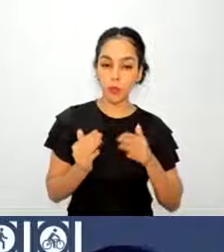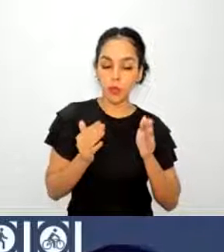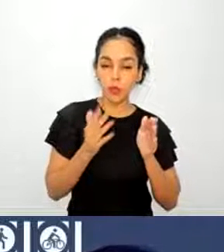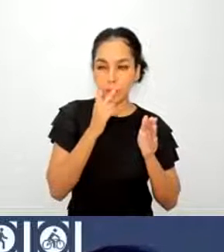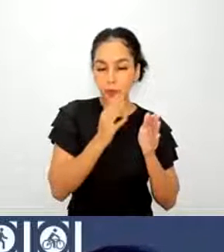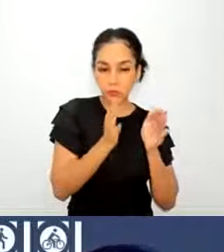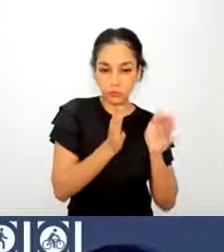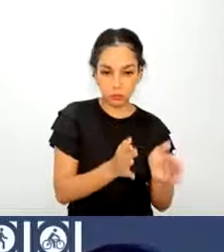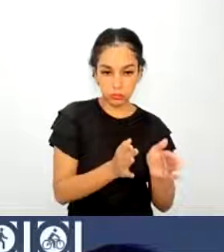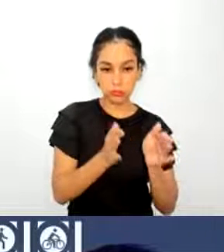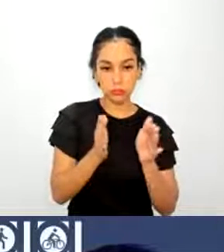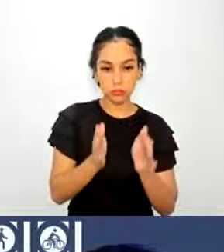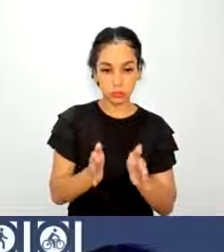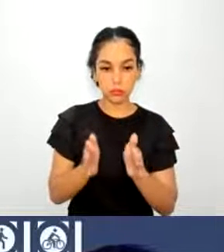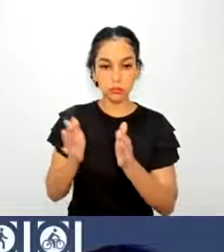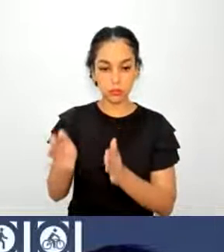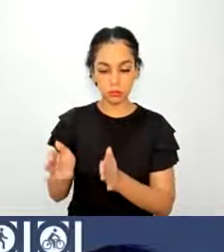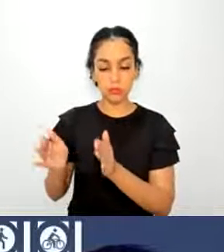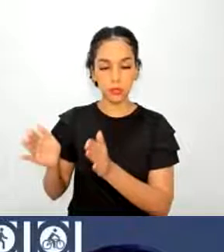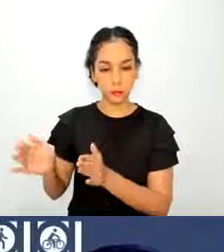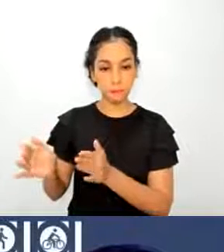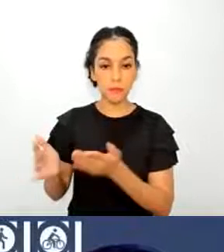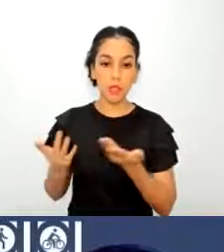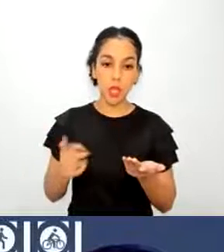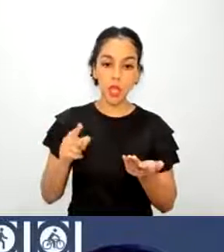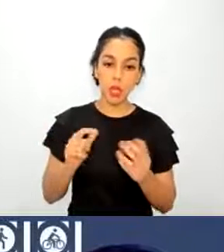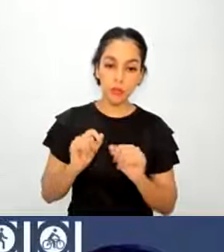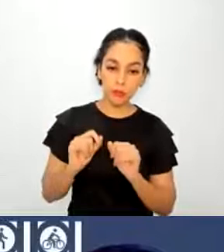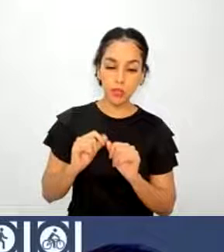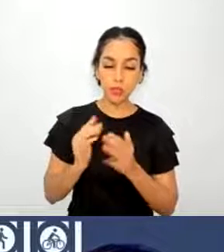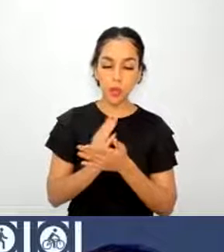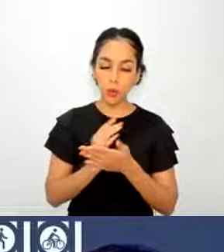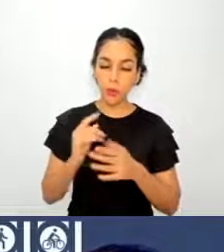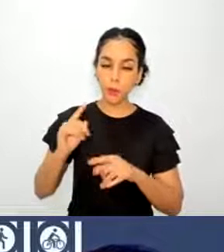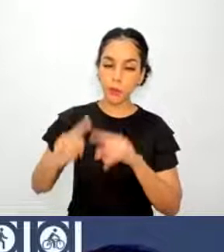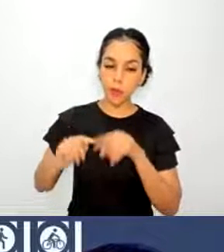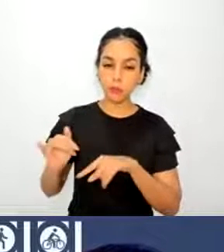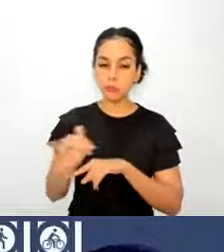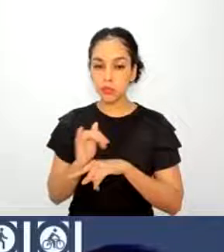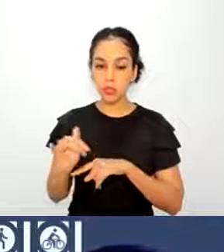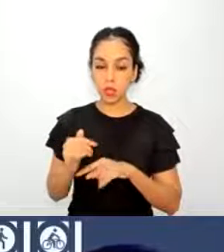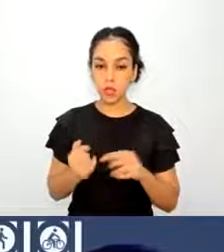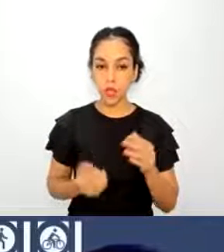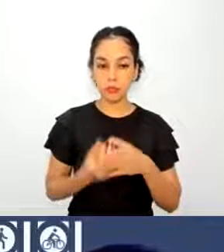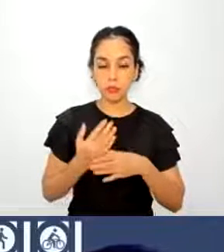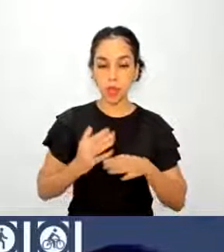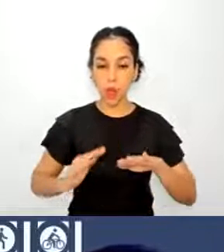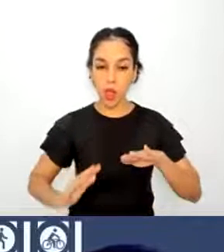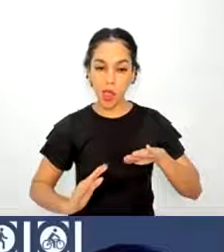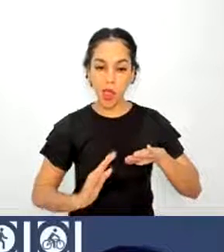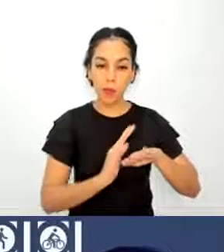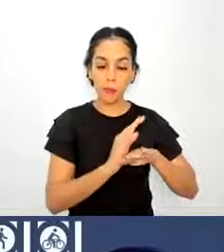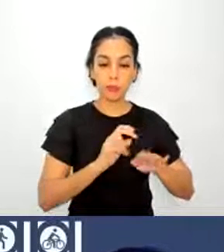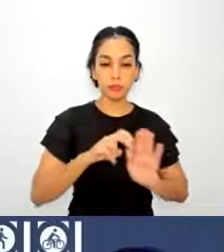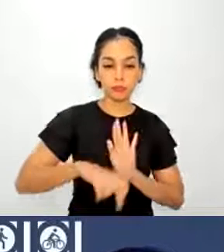ela bolou uns elementos justamente para criar umas rampas e tal. Então, assim, isso é um complicador